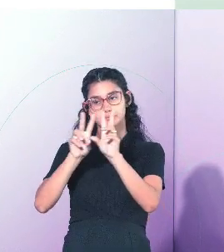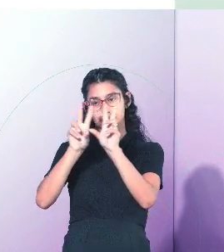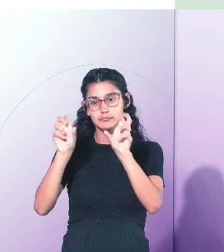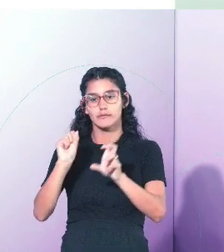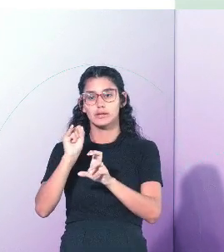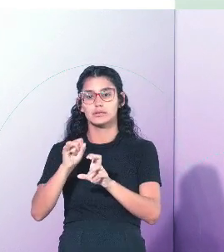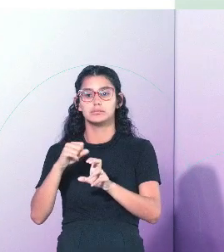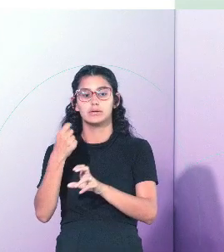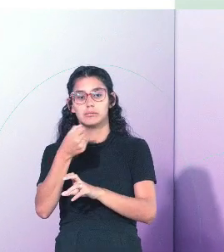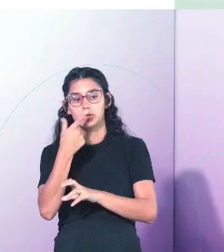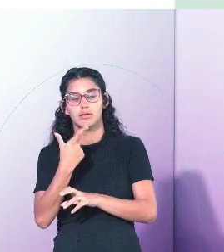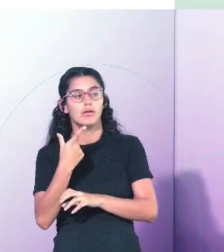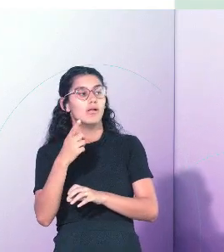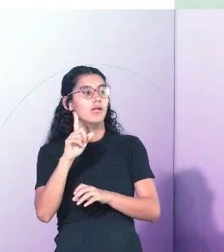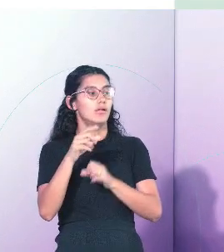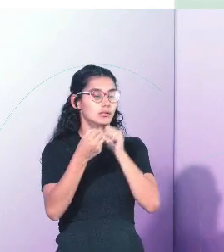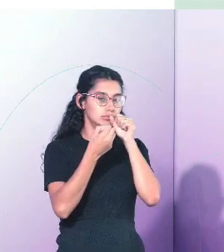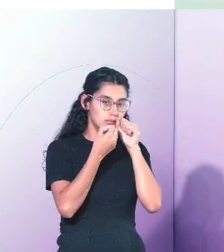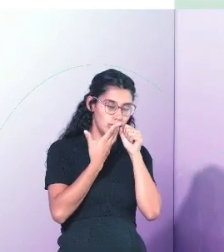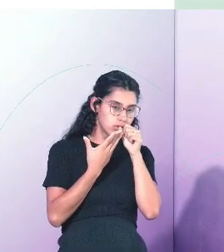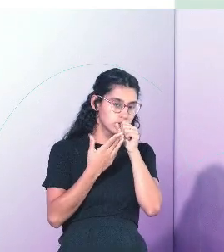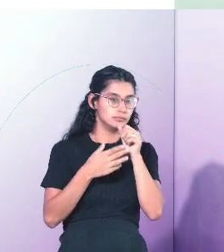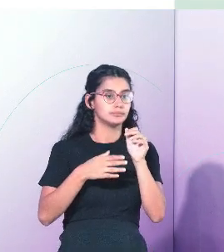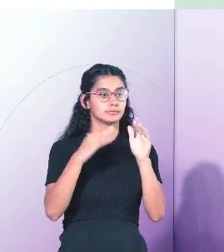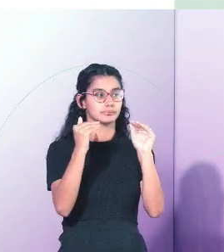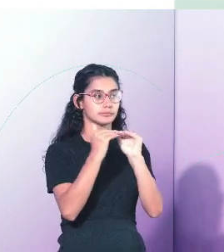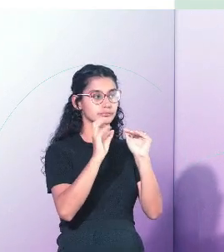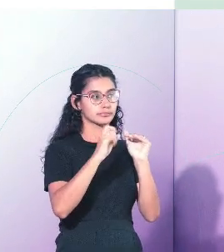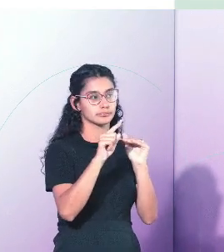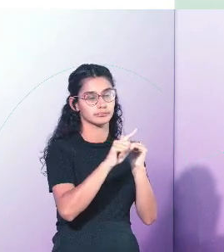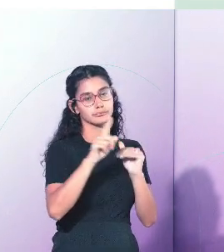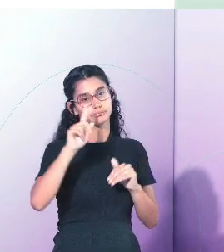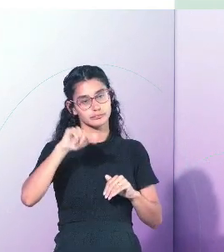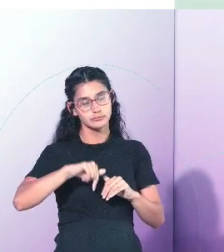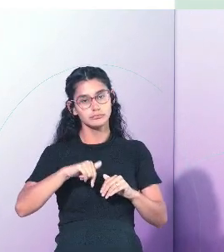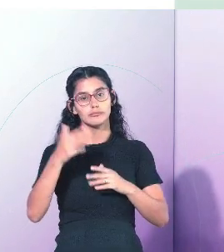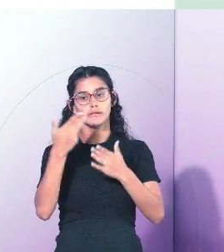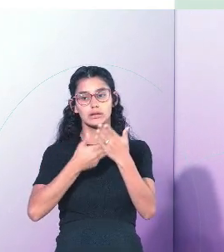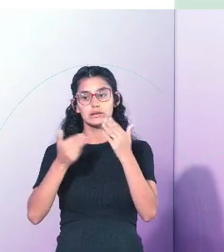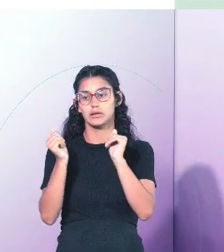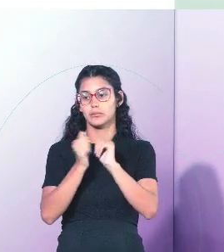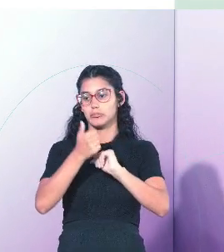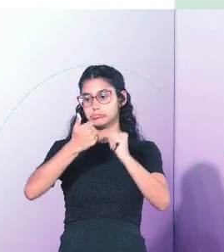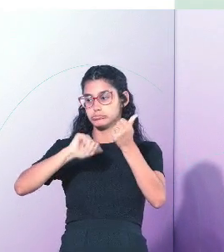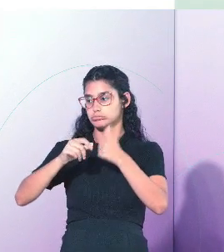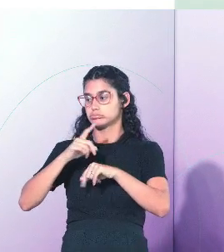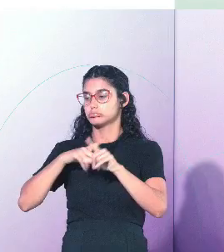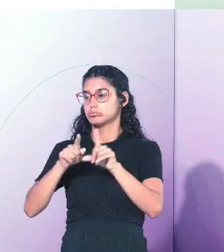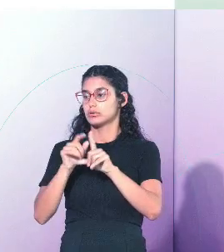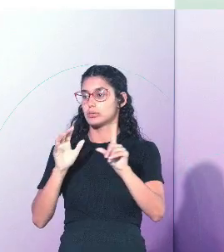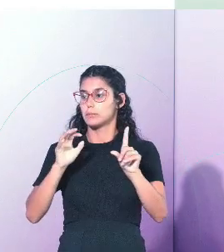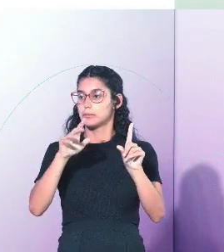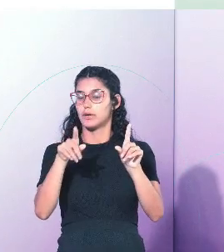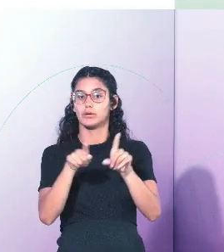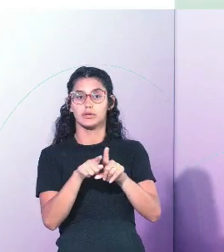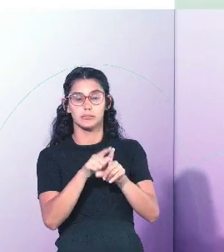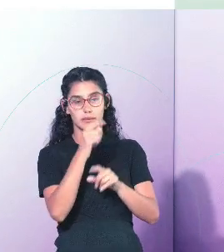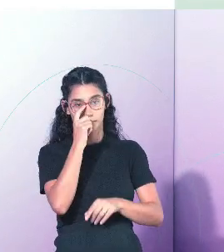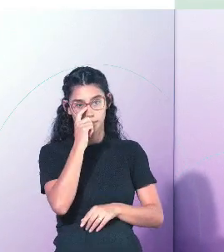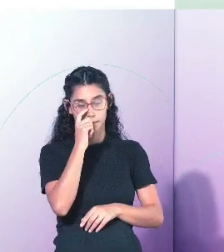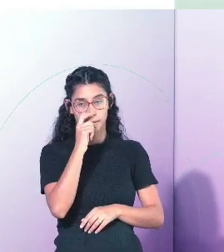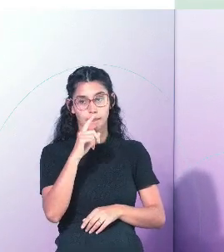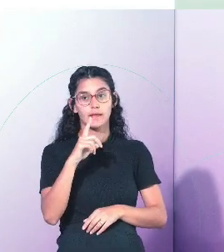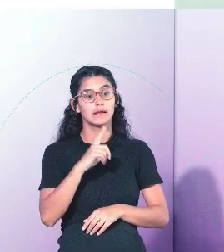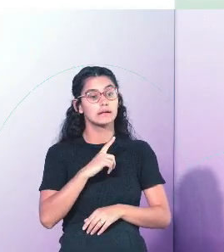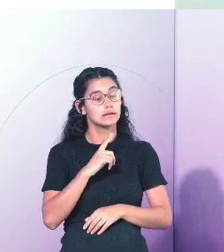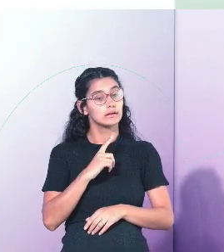uma medicação ela é eficiente e factível ou não, são as análises econômicas e as análises de impacto orçamentário, que